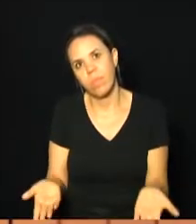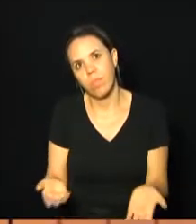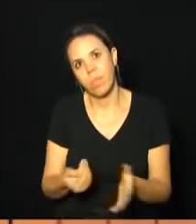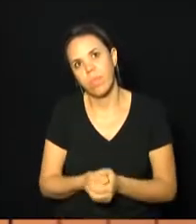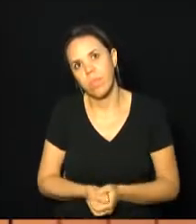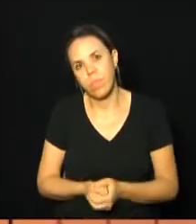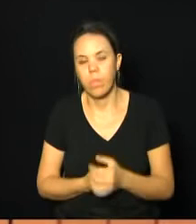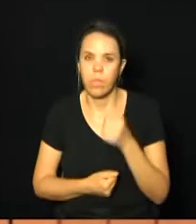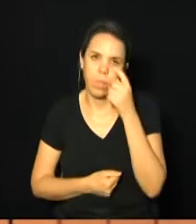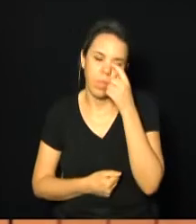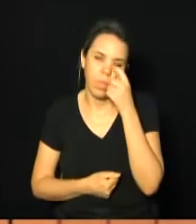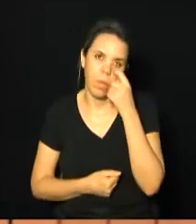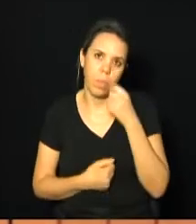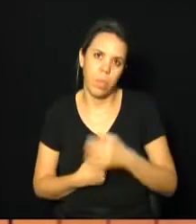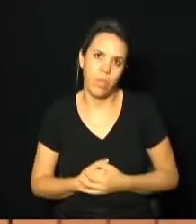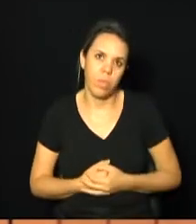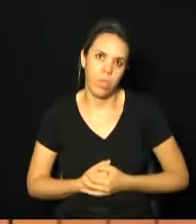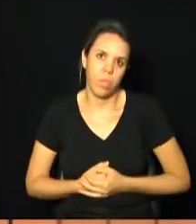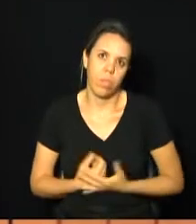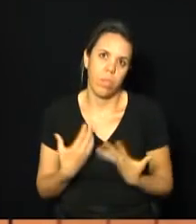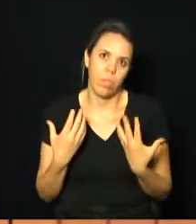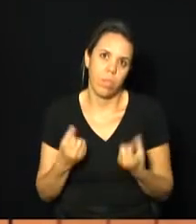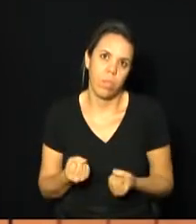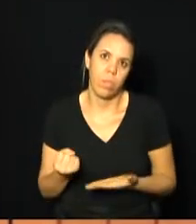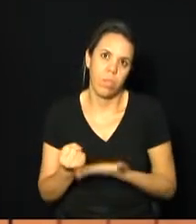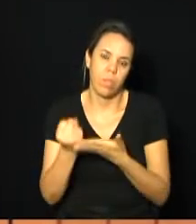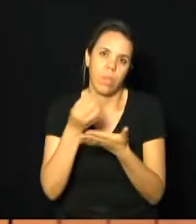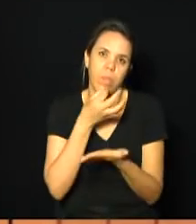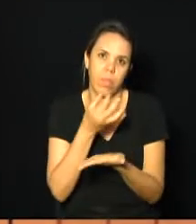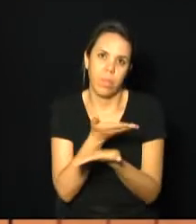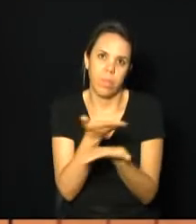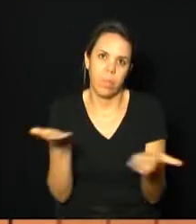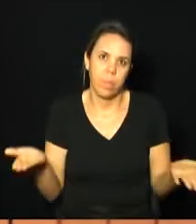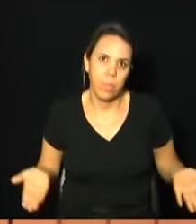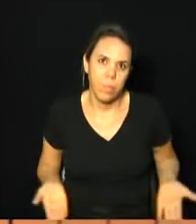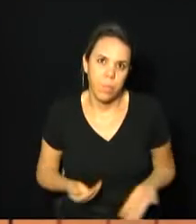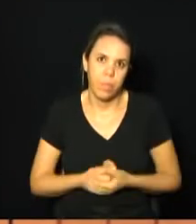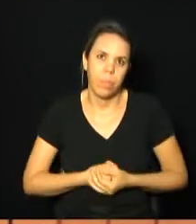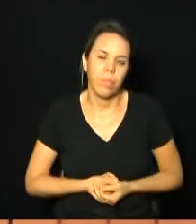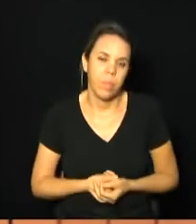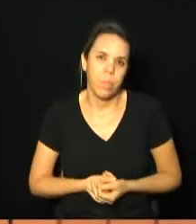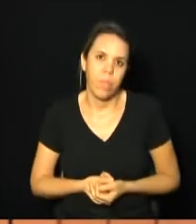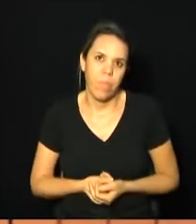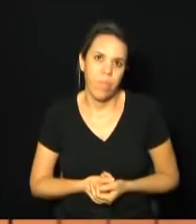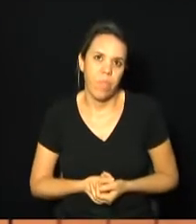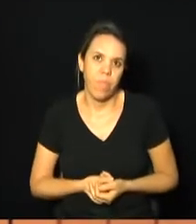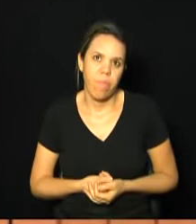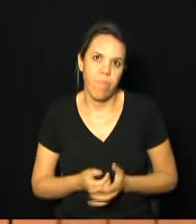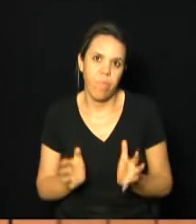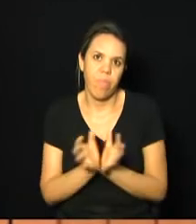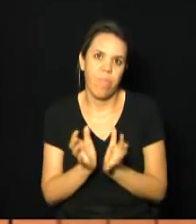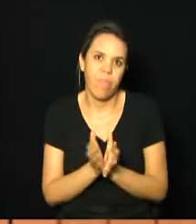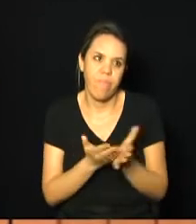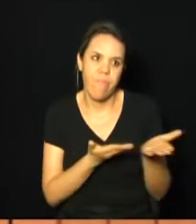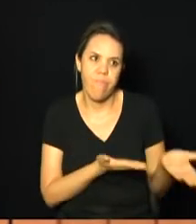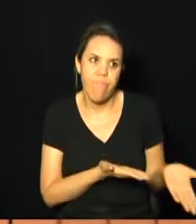E a gente aceita contribuições, sugestões, né, para essa comissão.